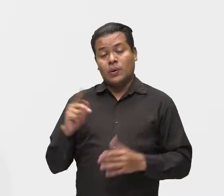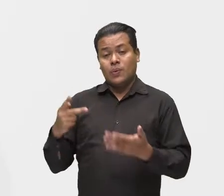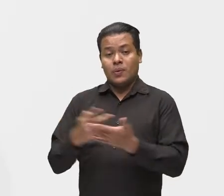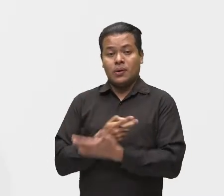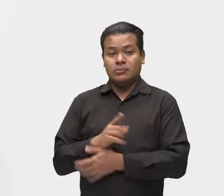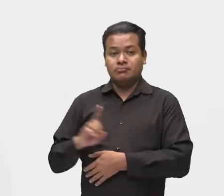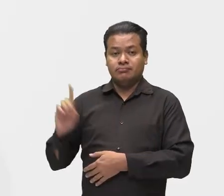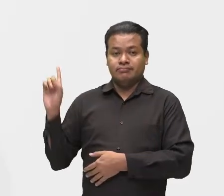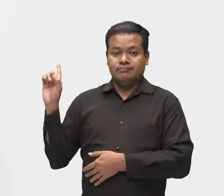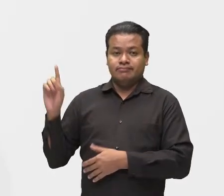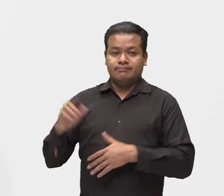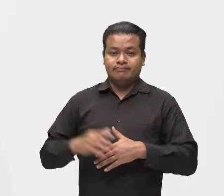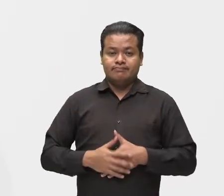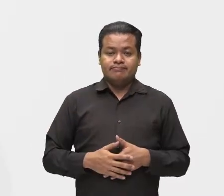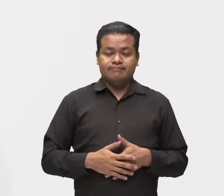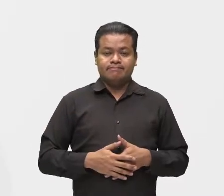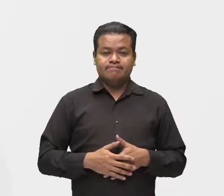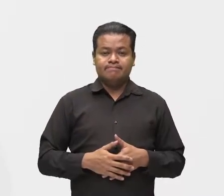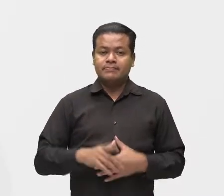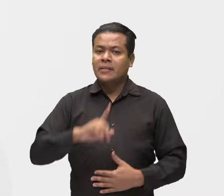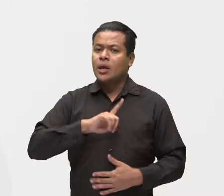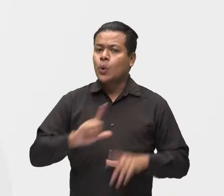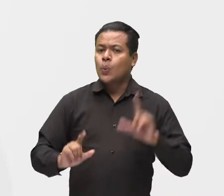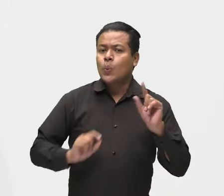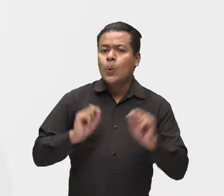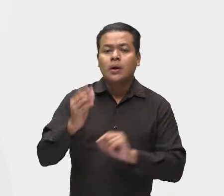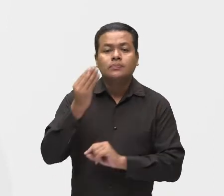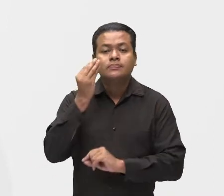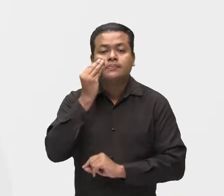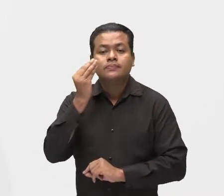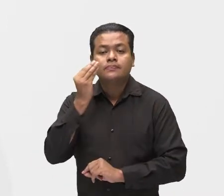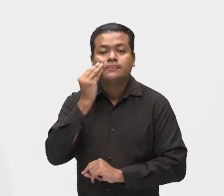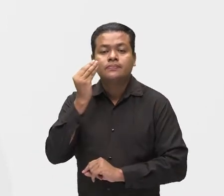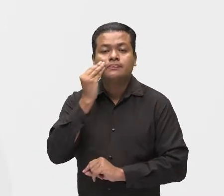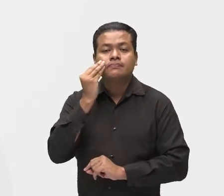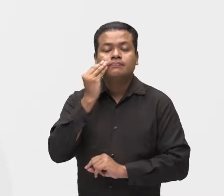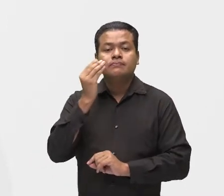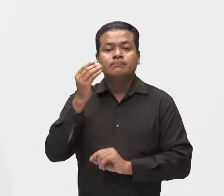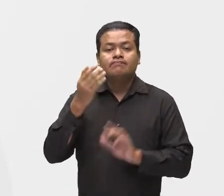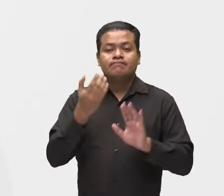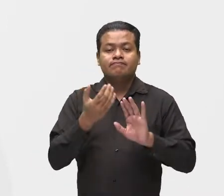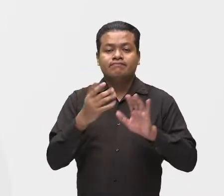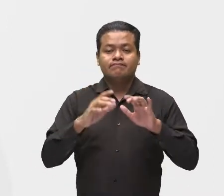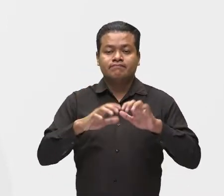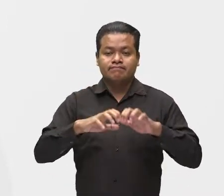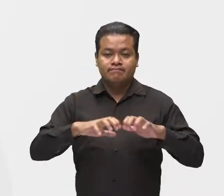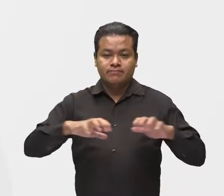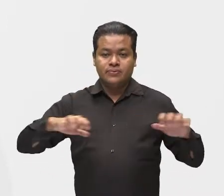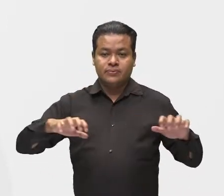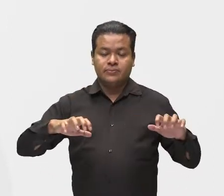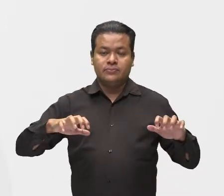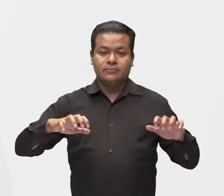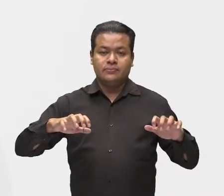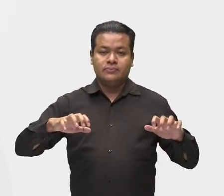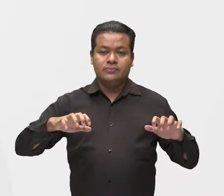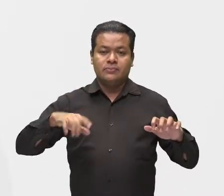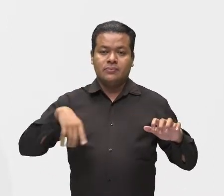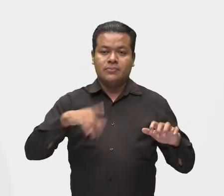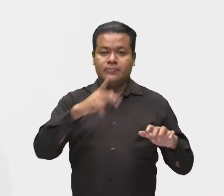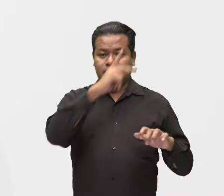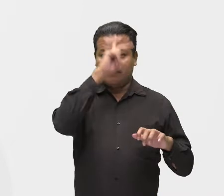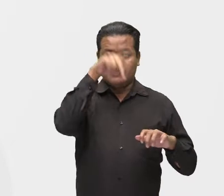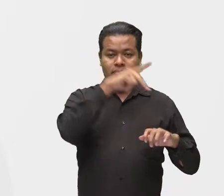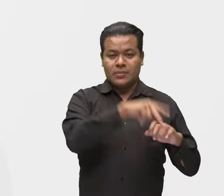aí, né, existe ali essa tentativa, né, de inibir, de diminuir a presença de imigrantes nos